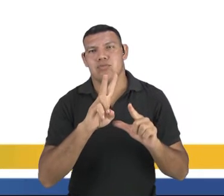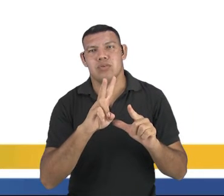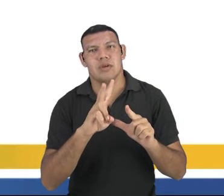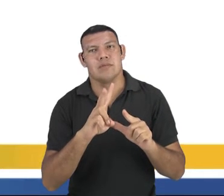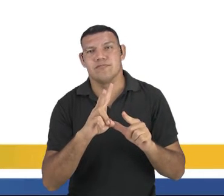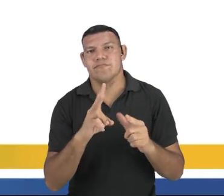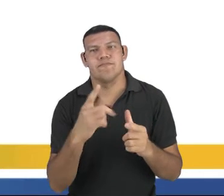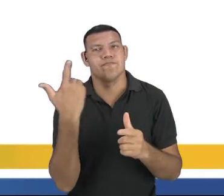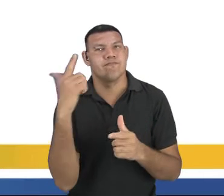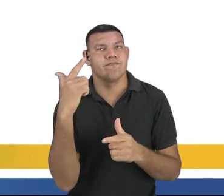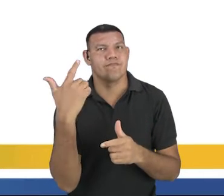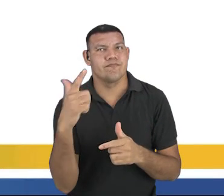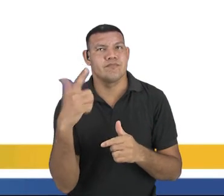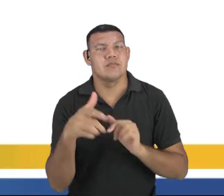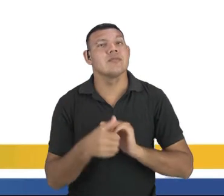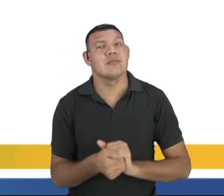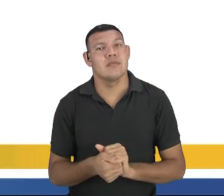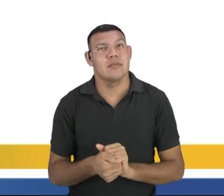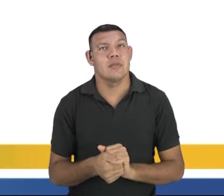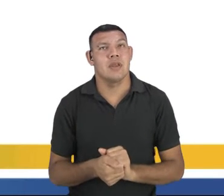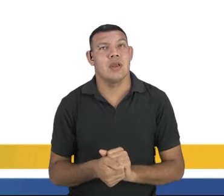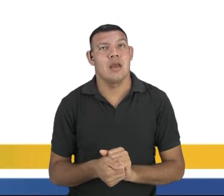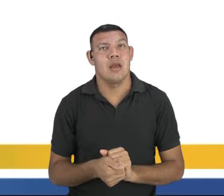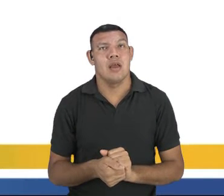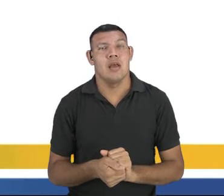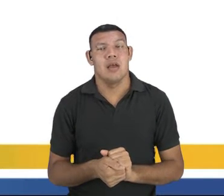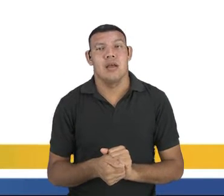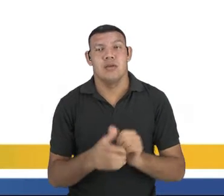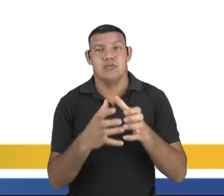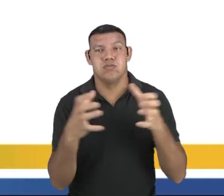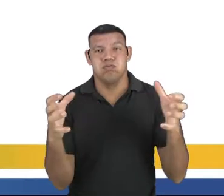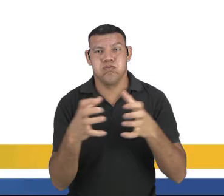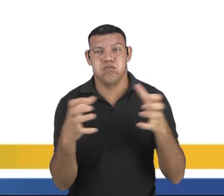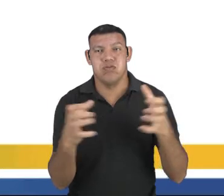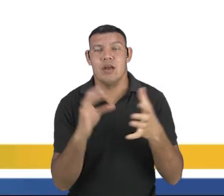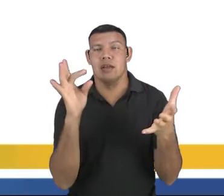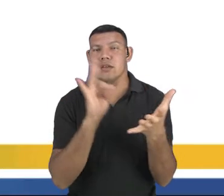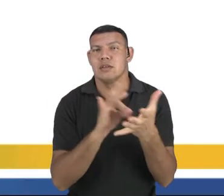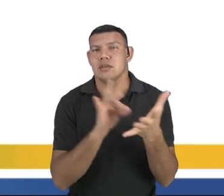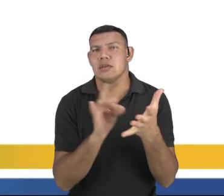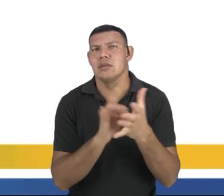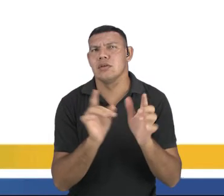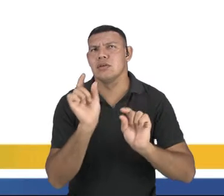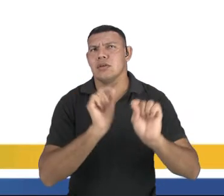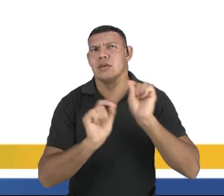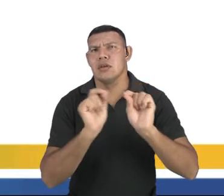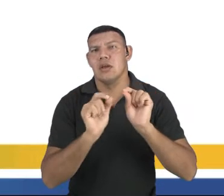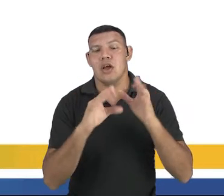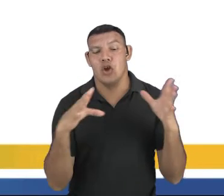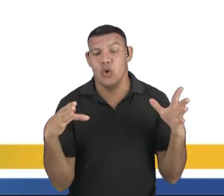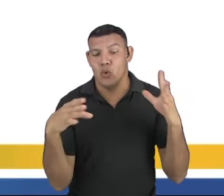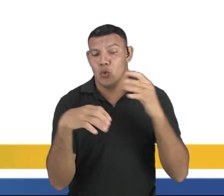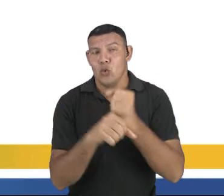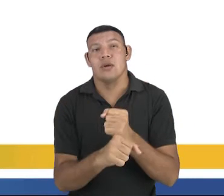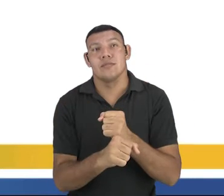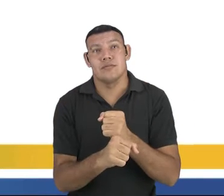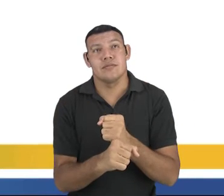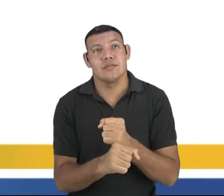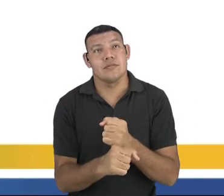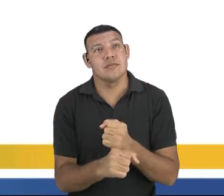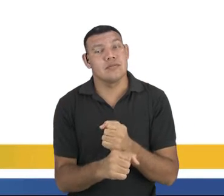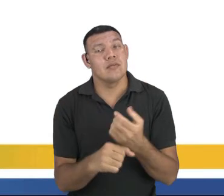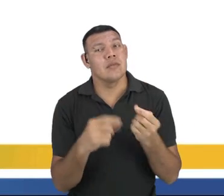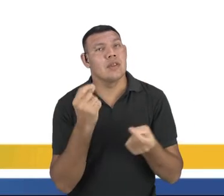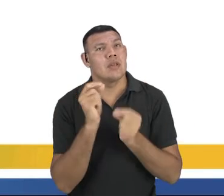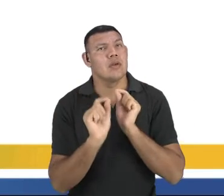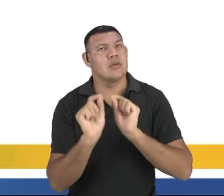estou procurando, é o valor que derrama. A dilatação real seria a soma das duas dilatações, né? Só que a dilatação